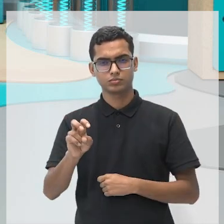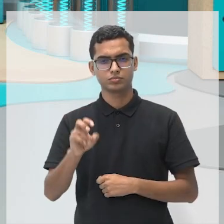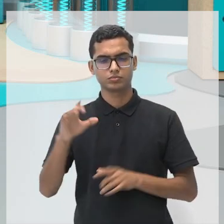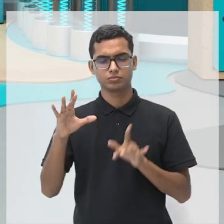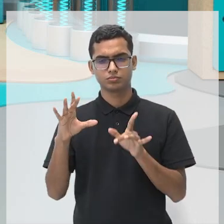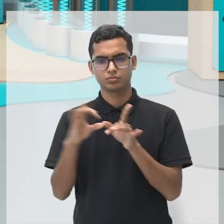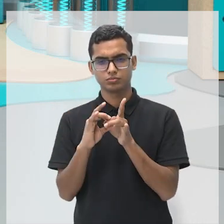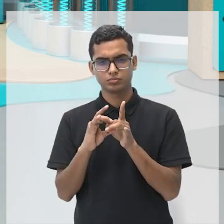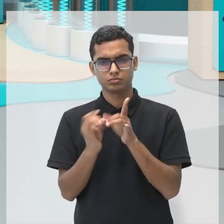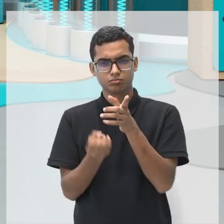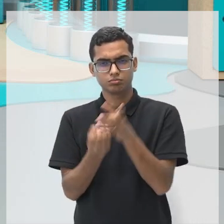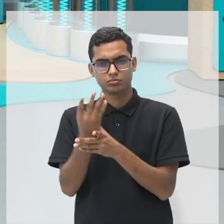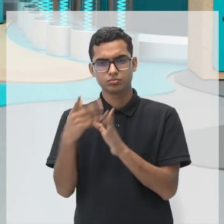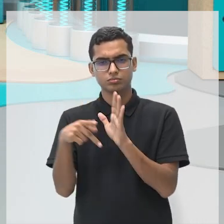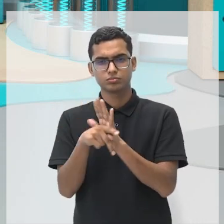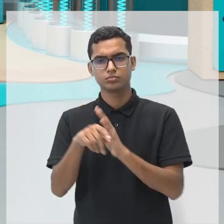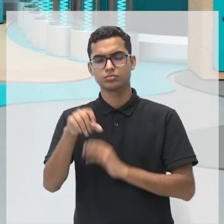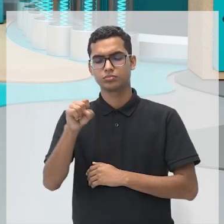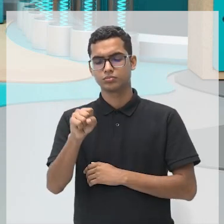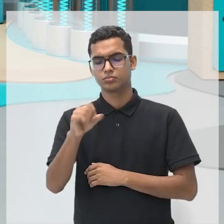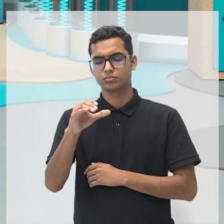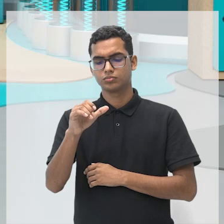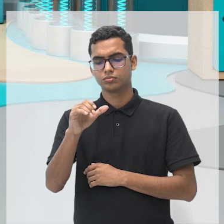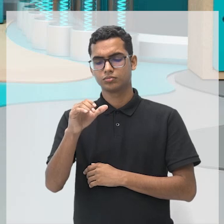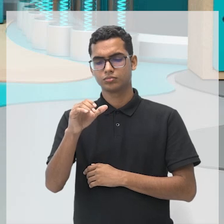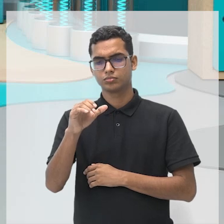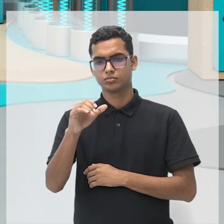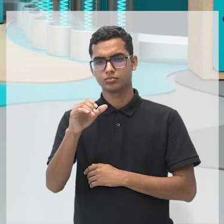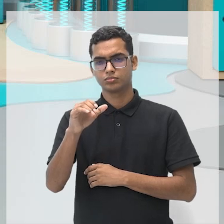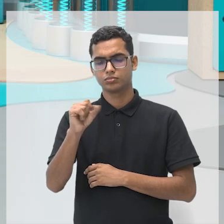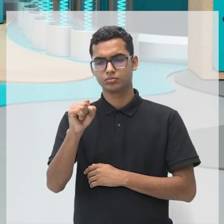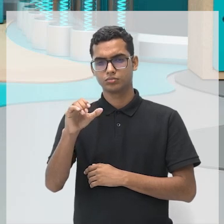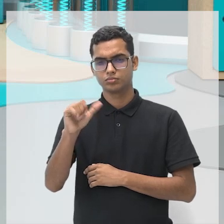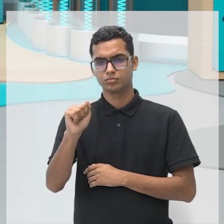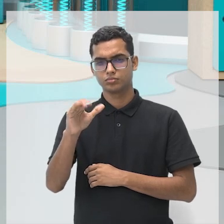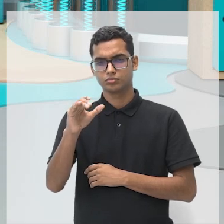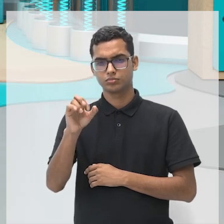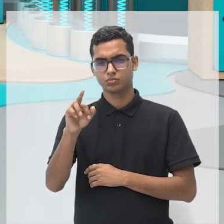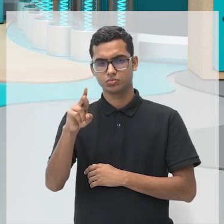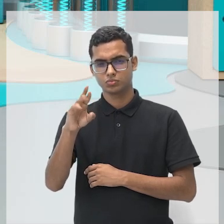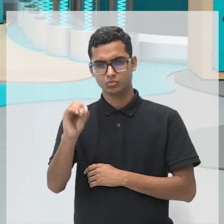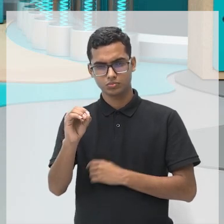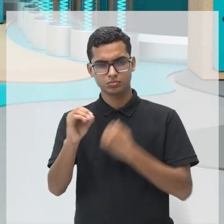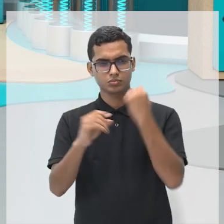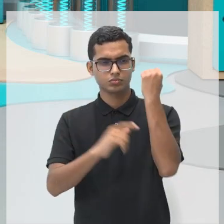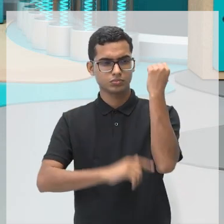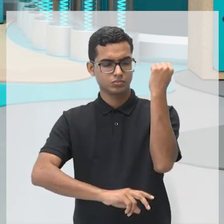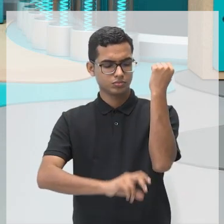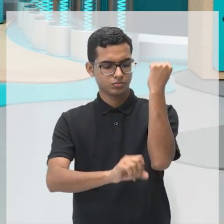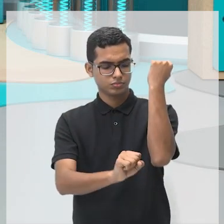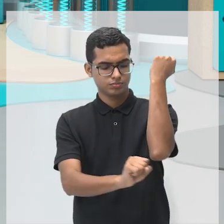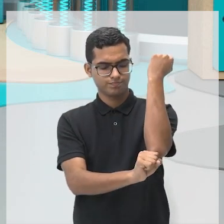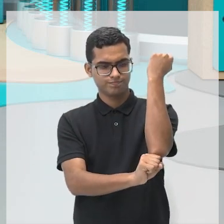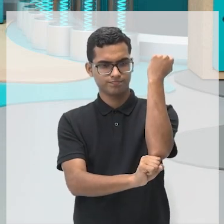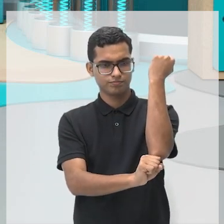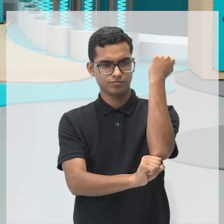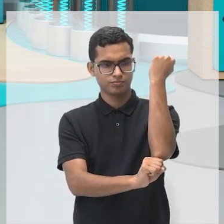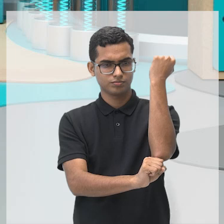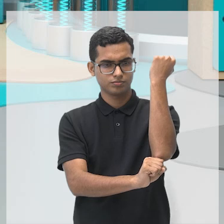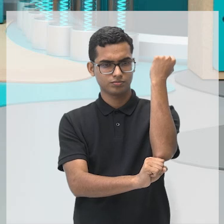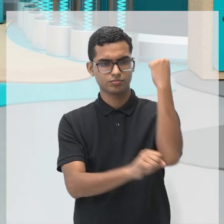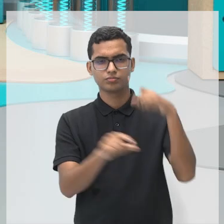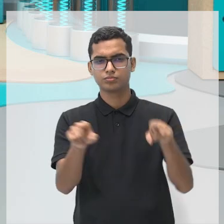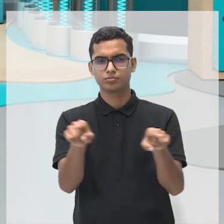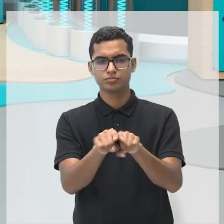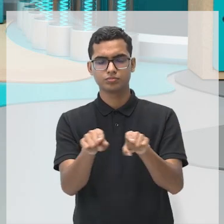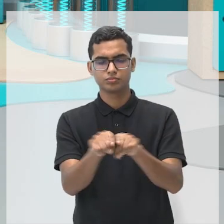fundiram e formaram ali o sacro. O texto continua, olha só. se fundiram e formaram o sacro,